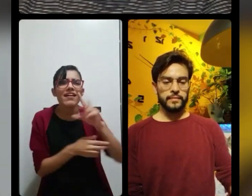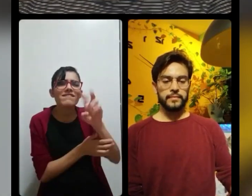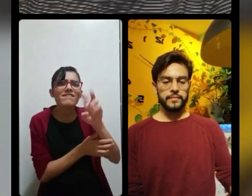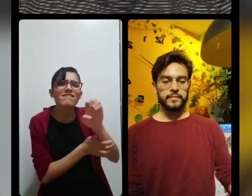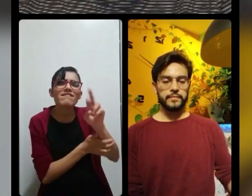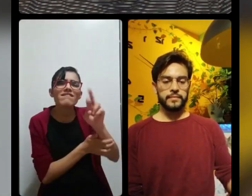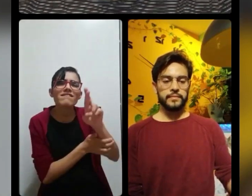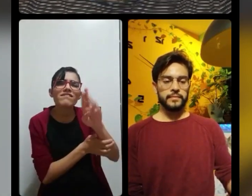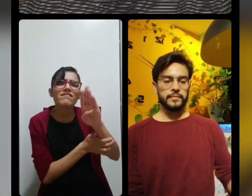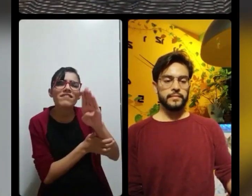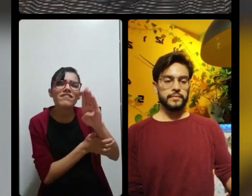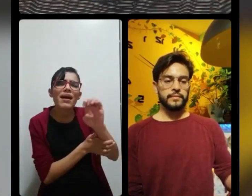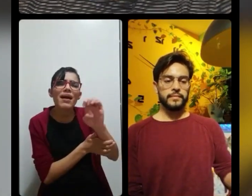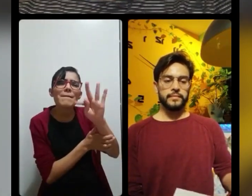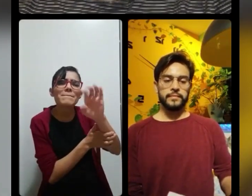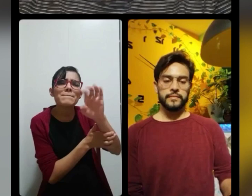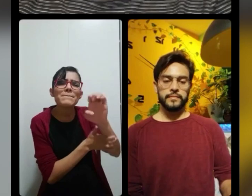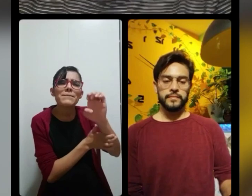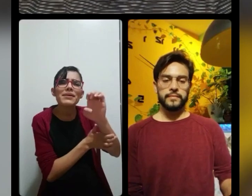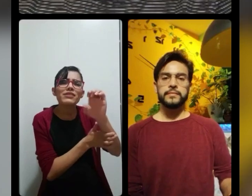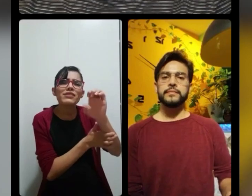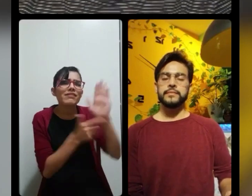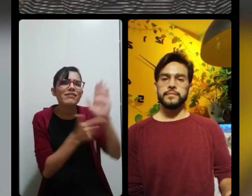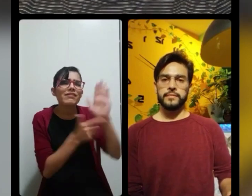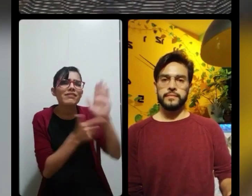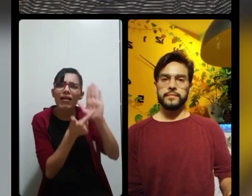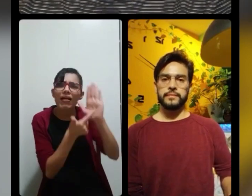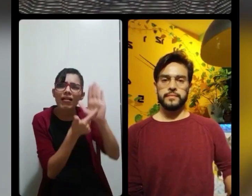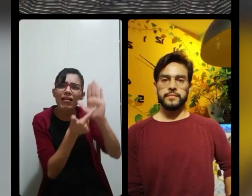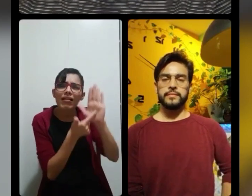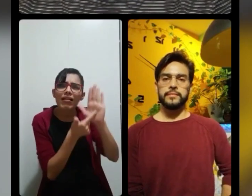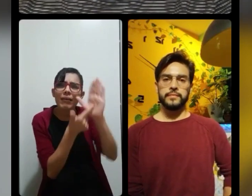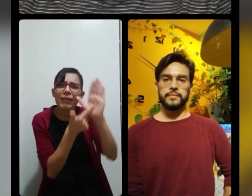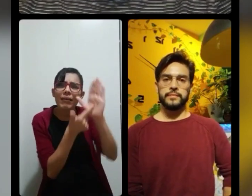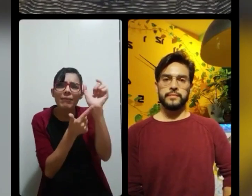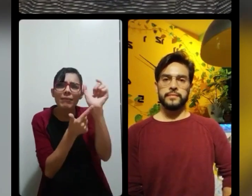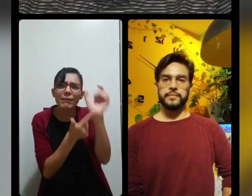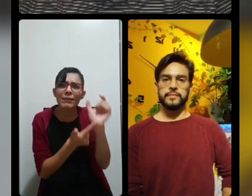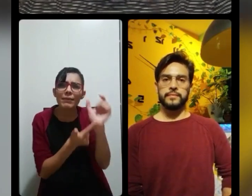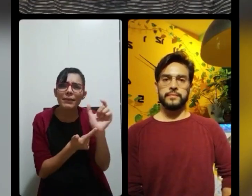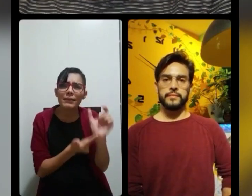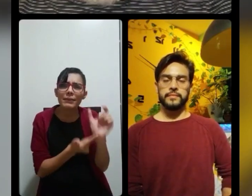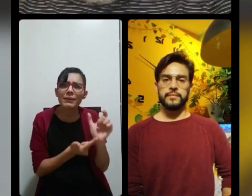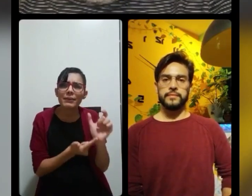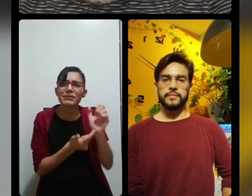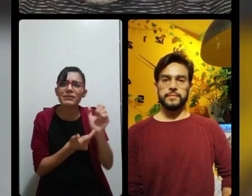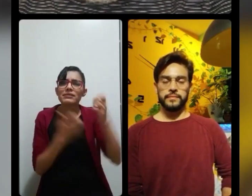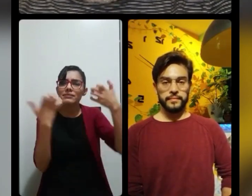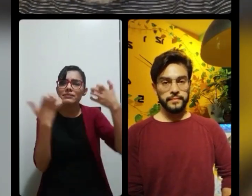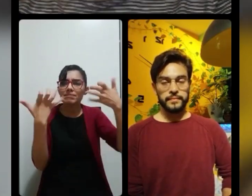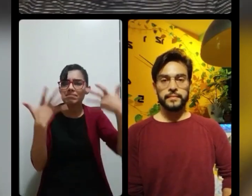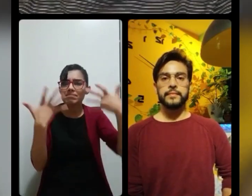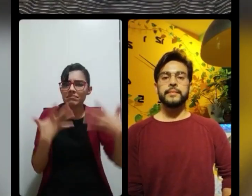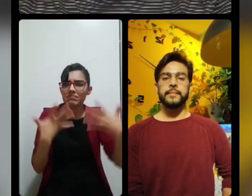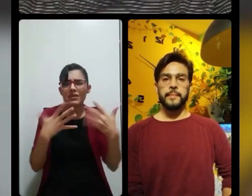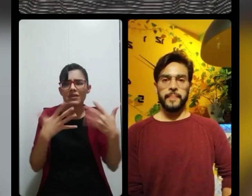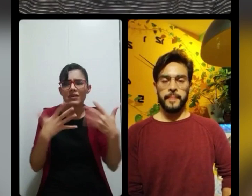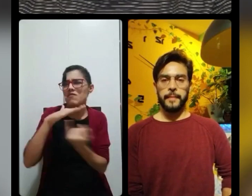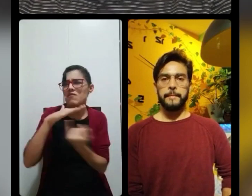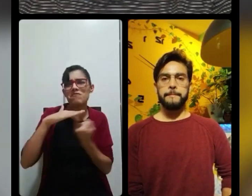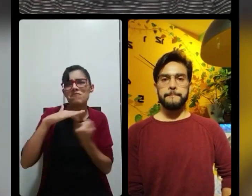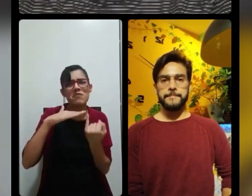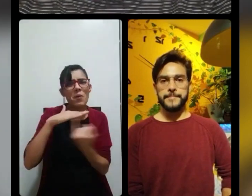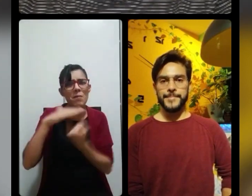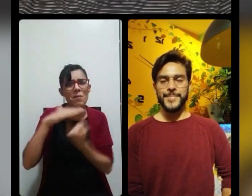e vai fazendo sobre cada gesto um verbete, inclusive de forma confessional e coloquial, muitas vezes, contando exemplo